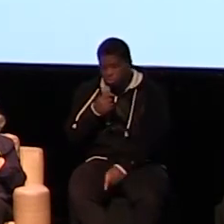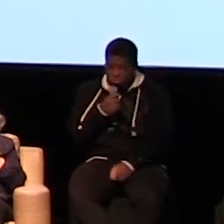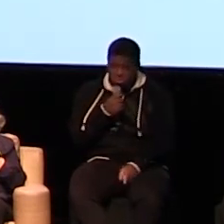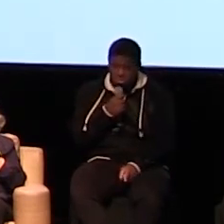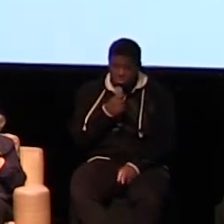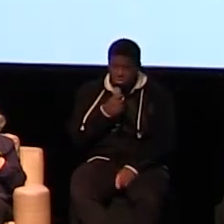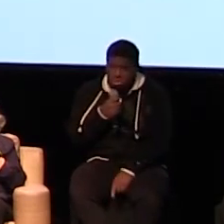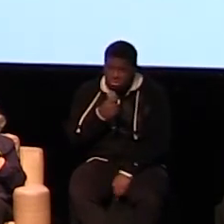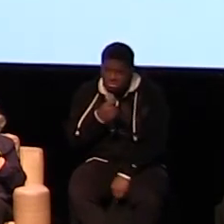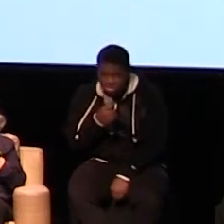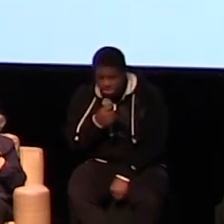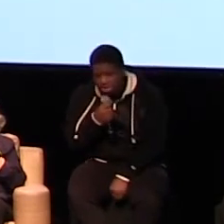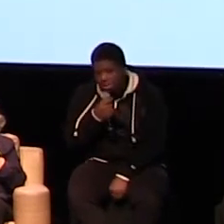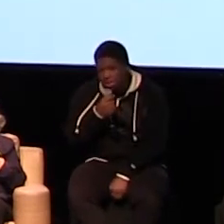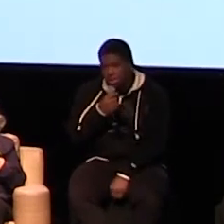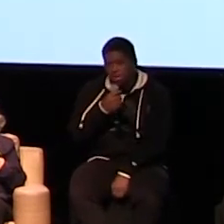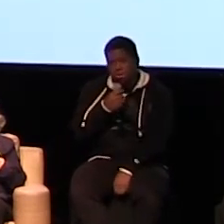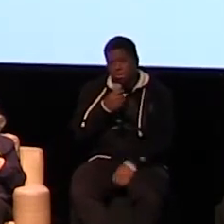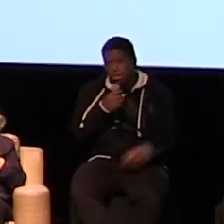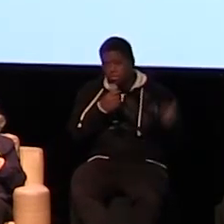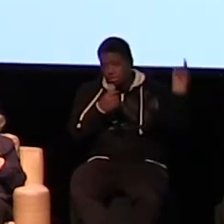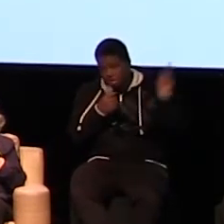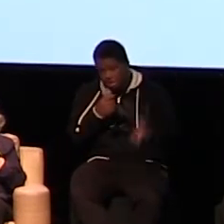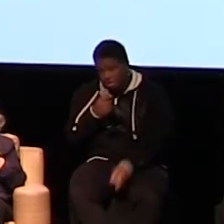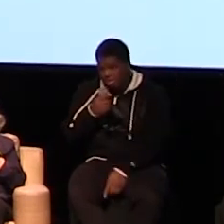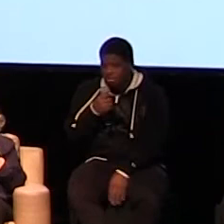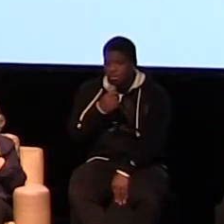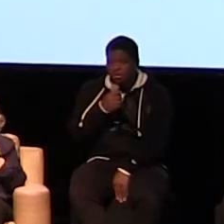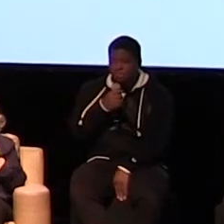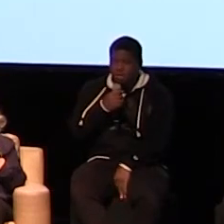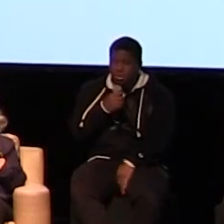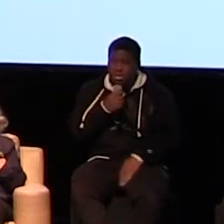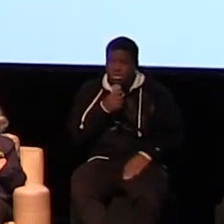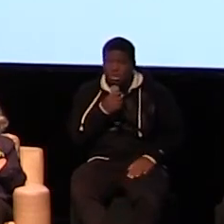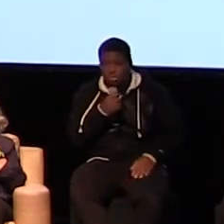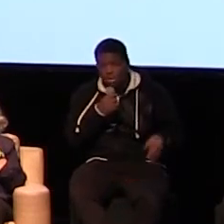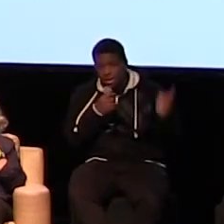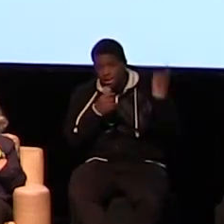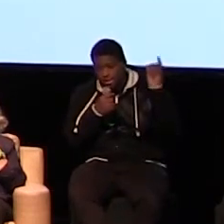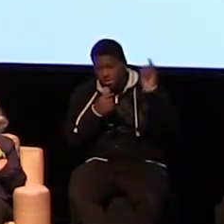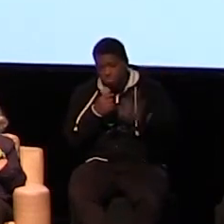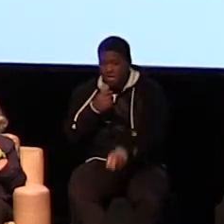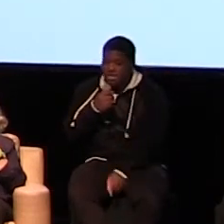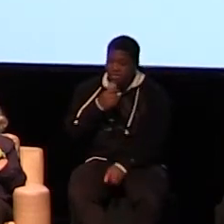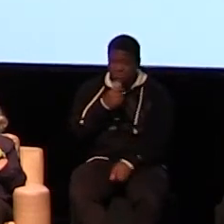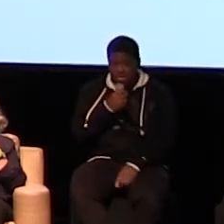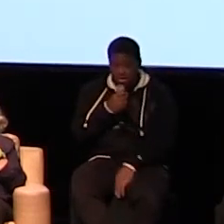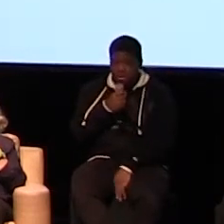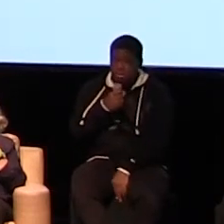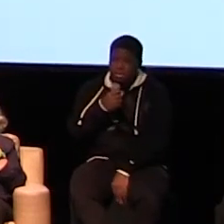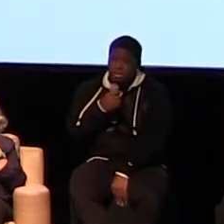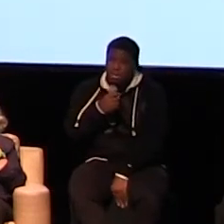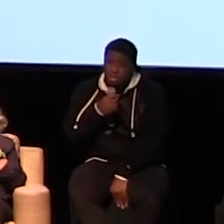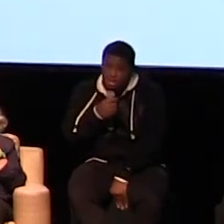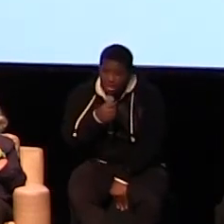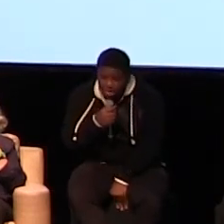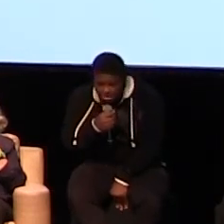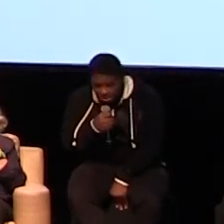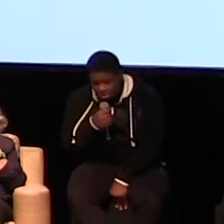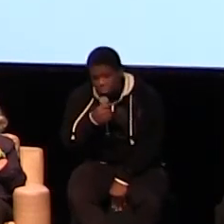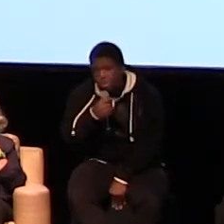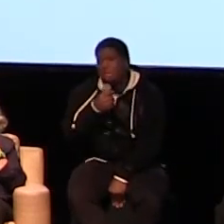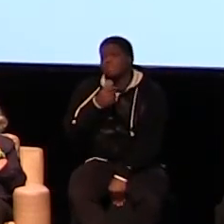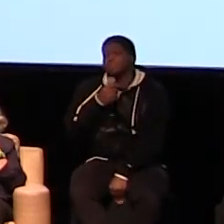todo mundo disse que eu não ia conseguir, falou que eu ia ser um merda na vida,